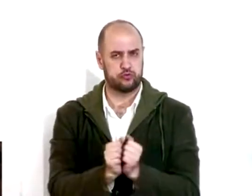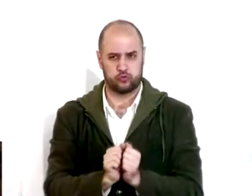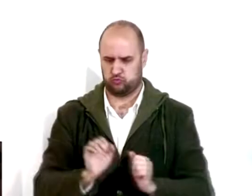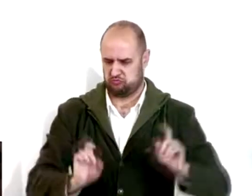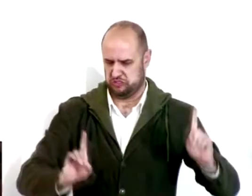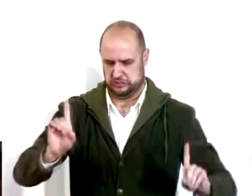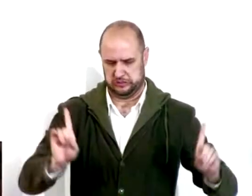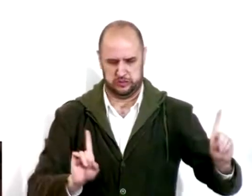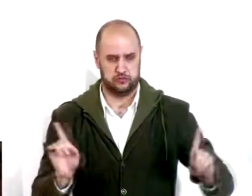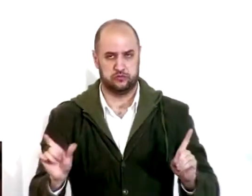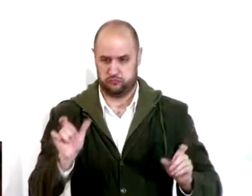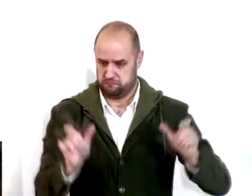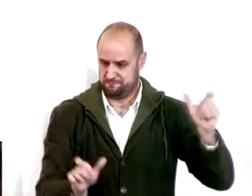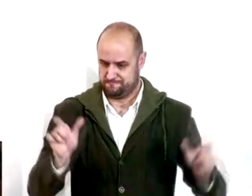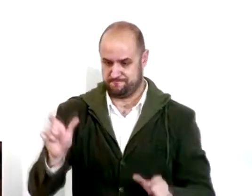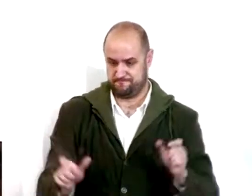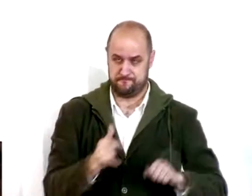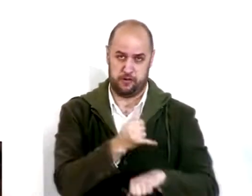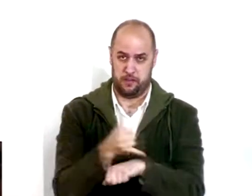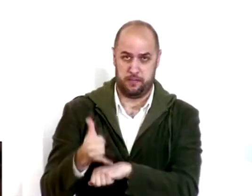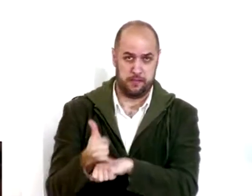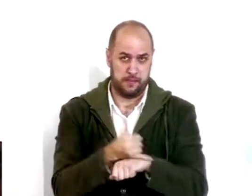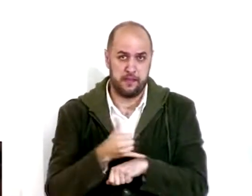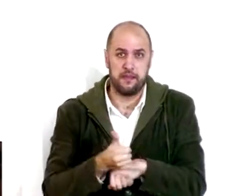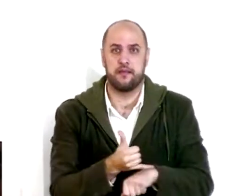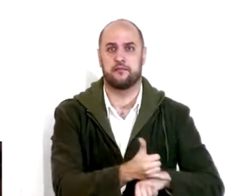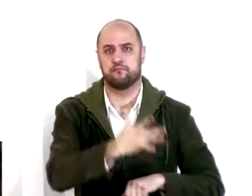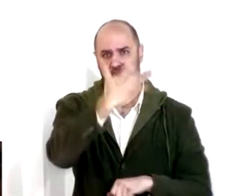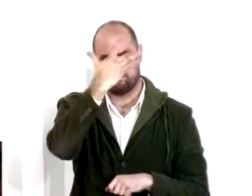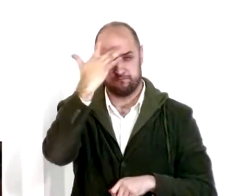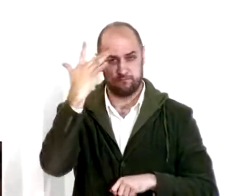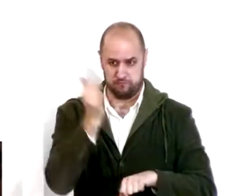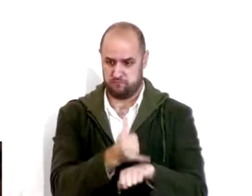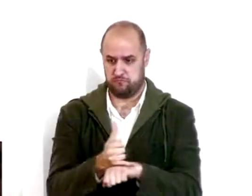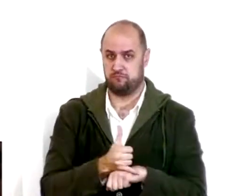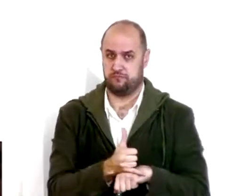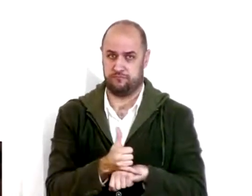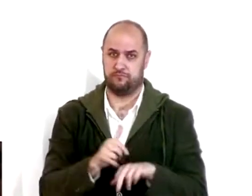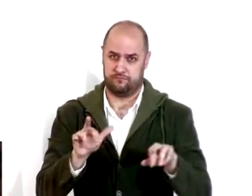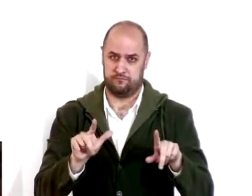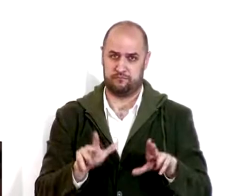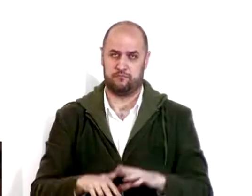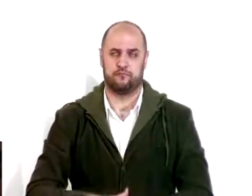ou aqueles dotados de autoridade.